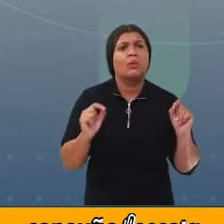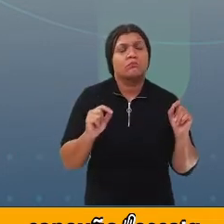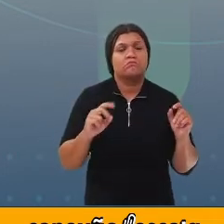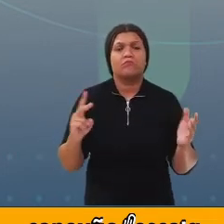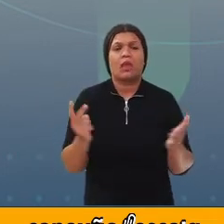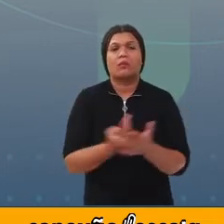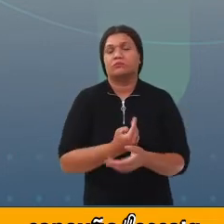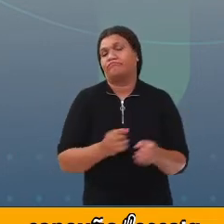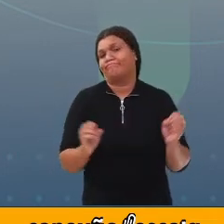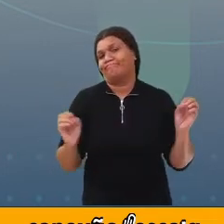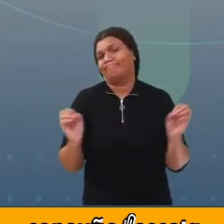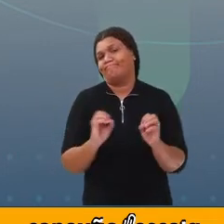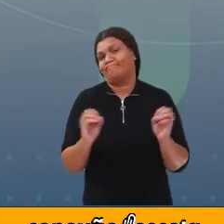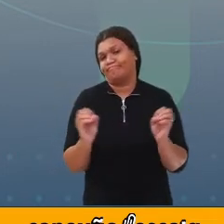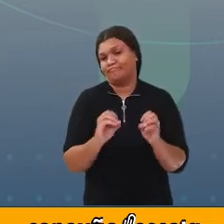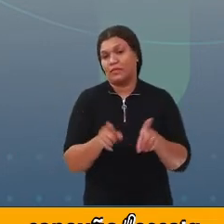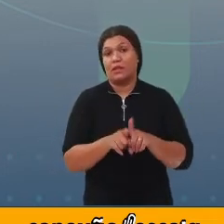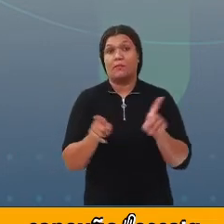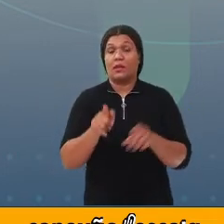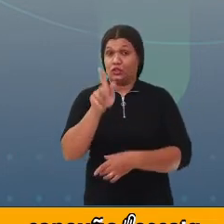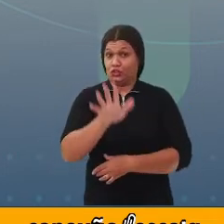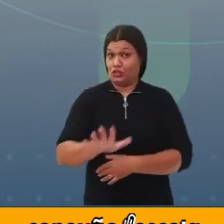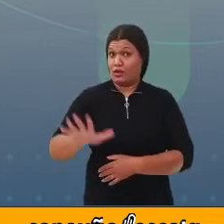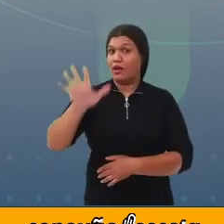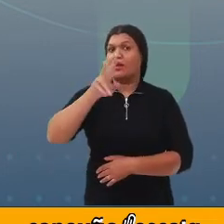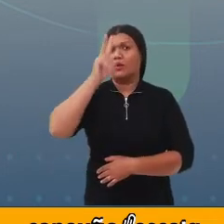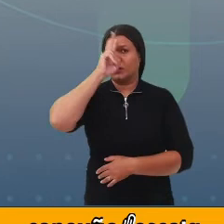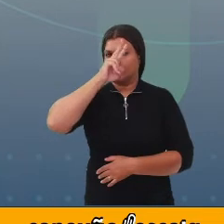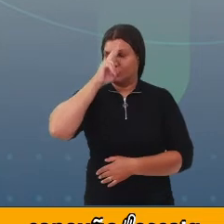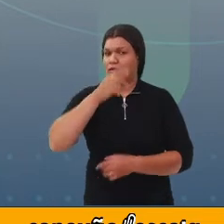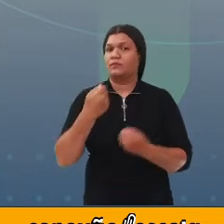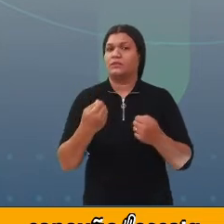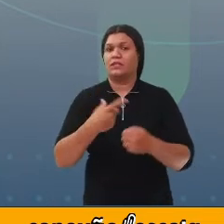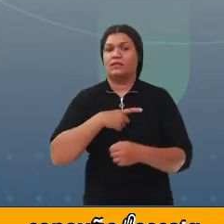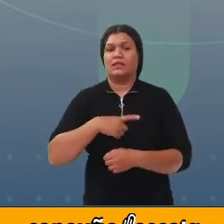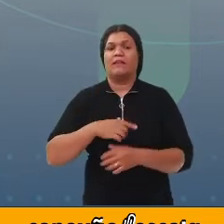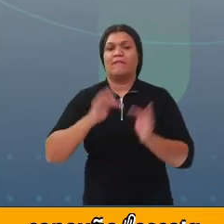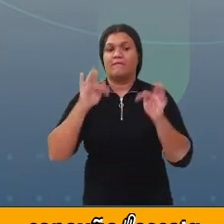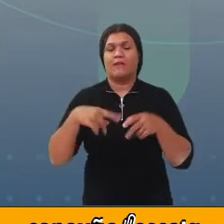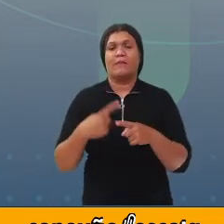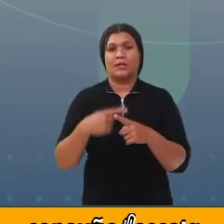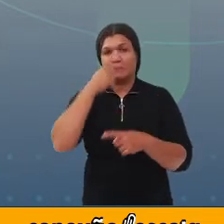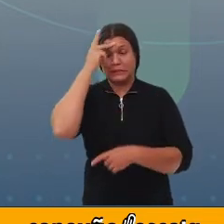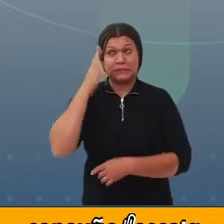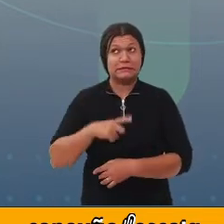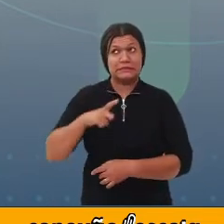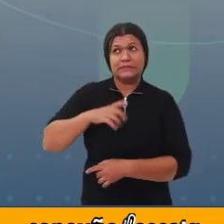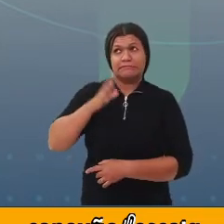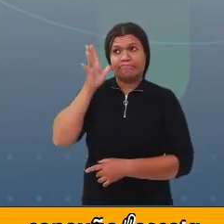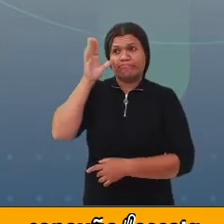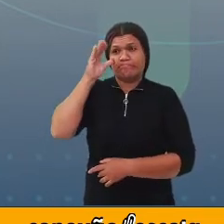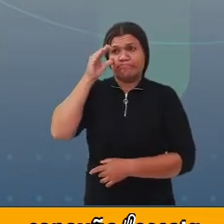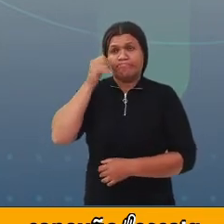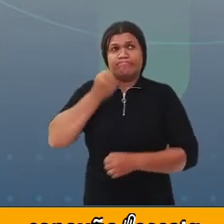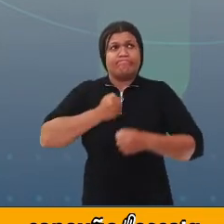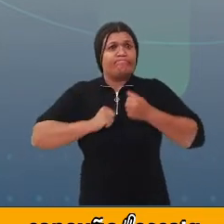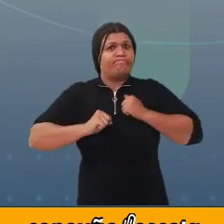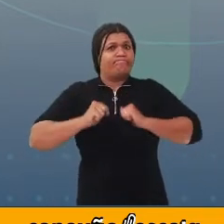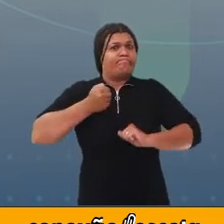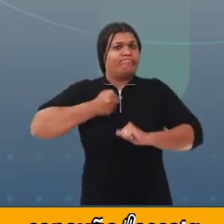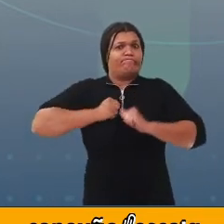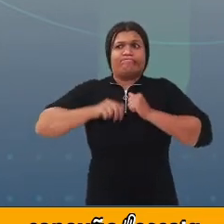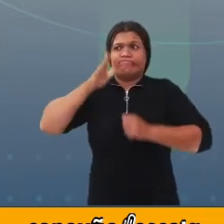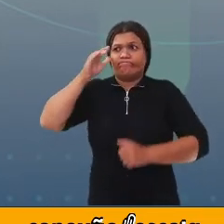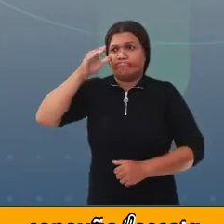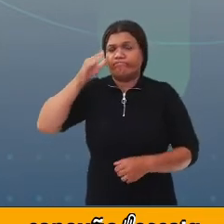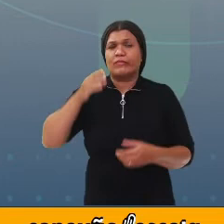aconteceu. Mas, no geral, as histórias têm um final, porque quem é que aguenta ficar curioso o resto da vida querendo saber